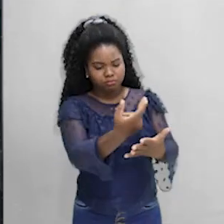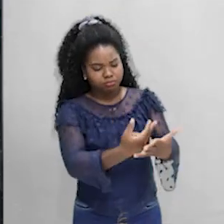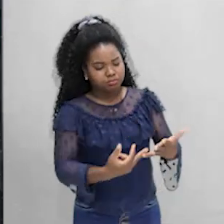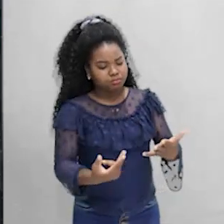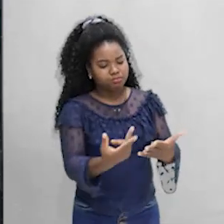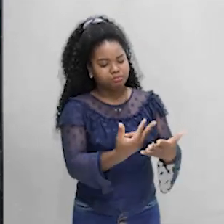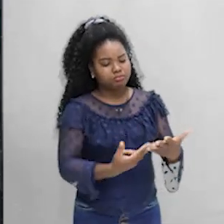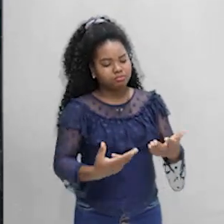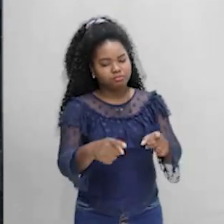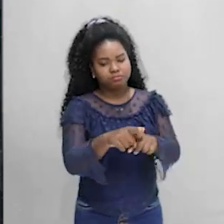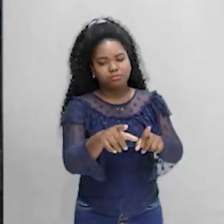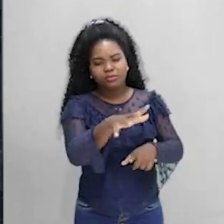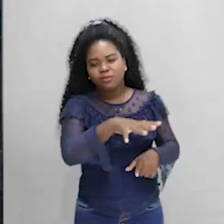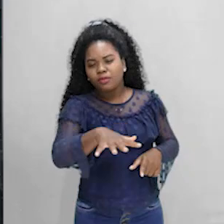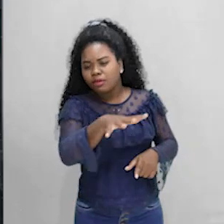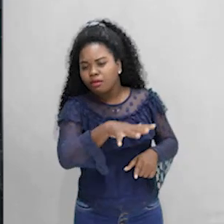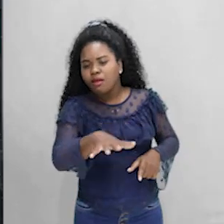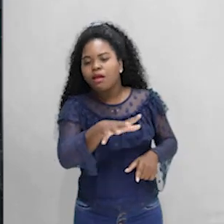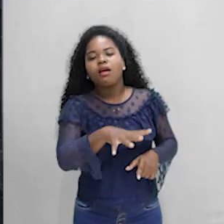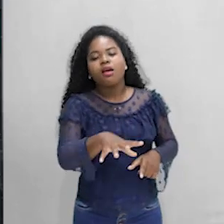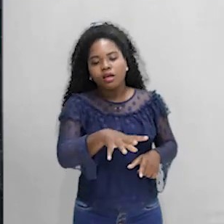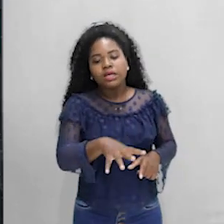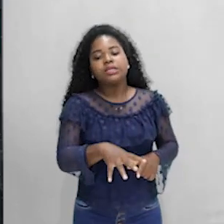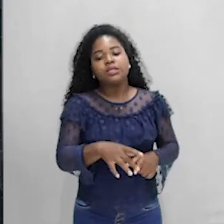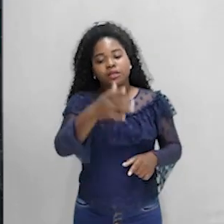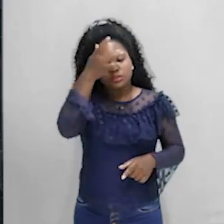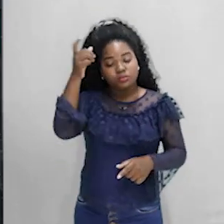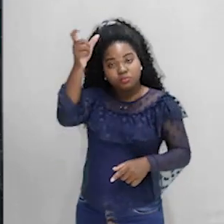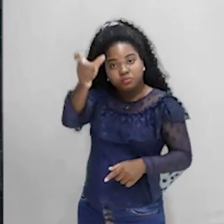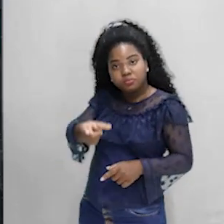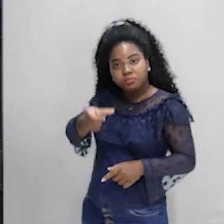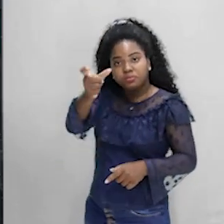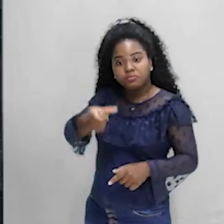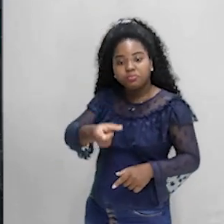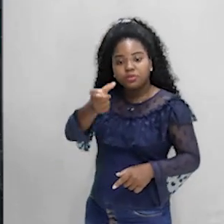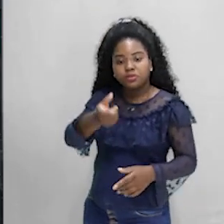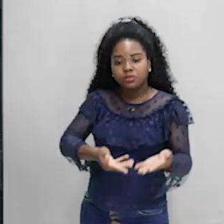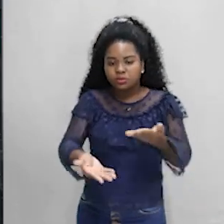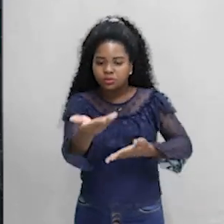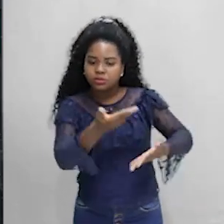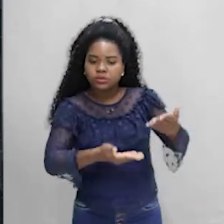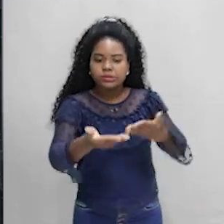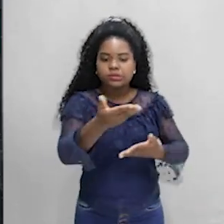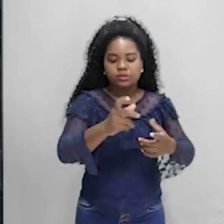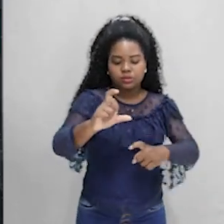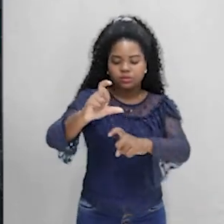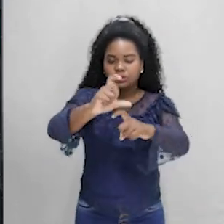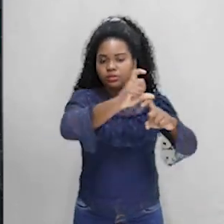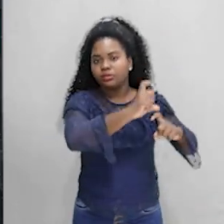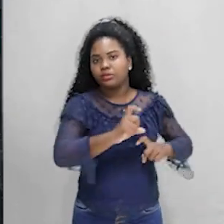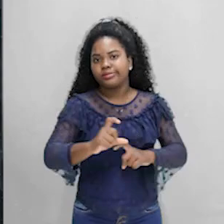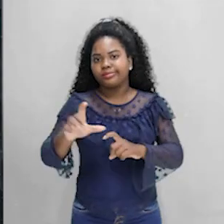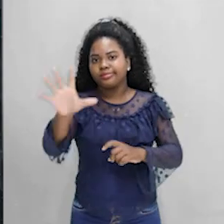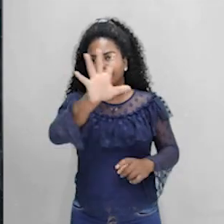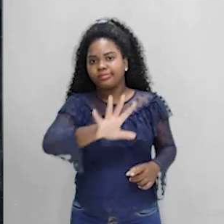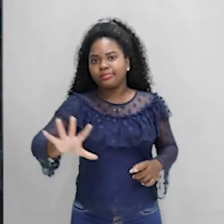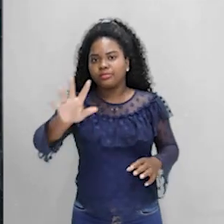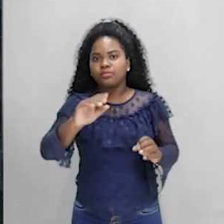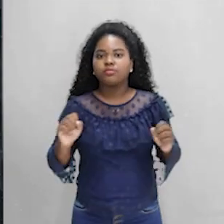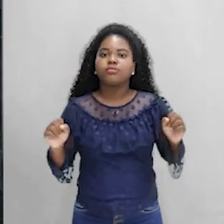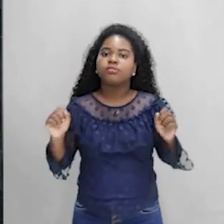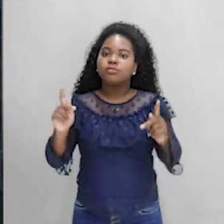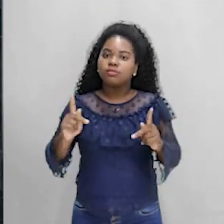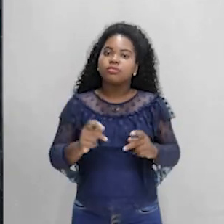ambiente da figura, as personagens que são envolvidas, os quadrinhos, de maneira geral, tá? Acompanhe